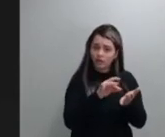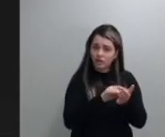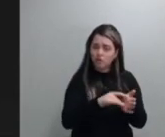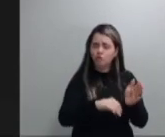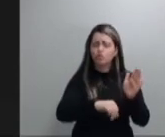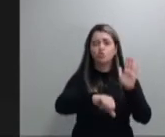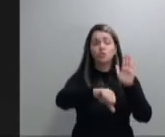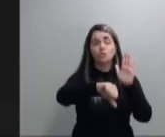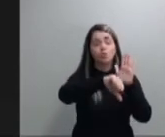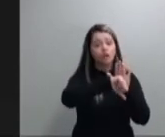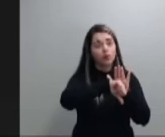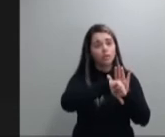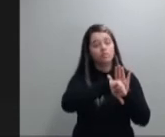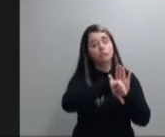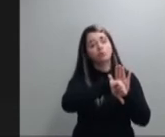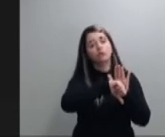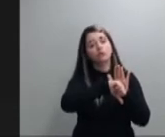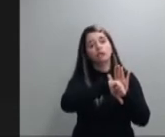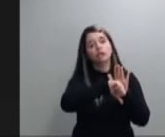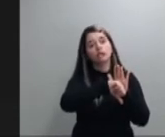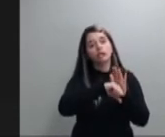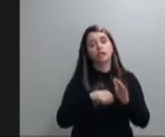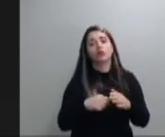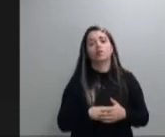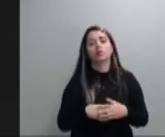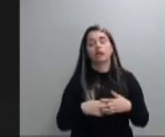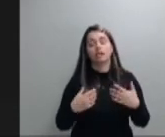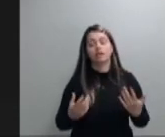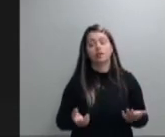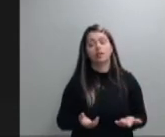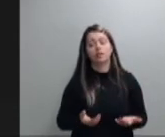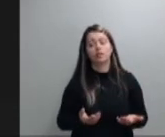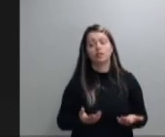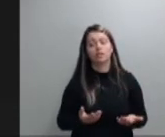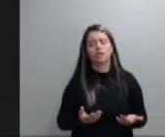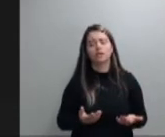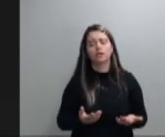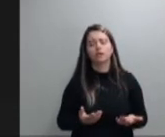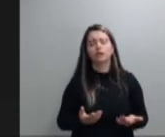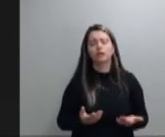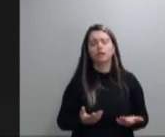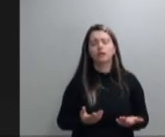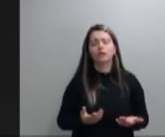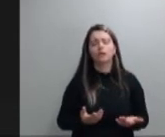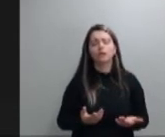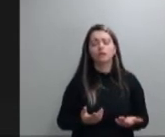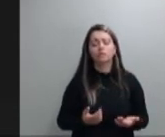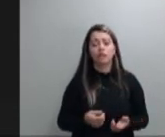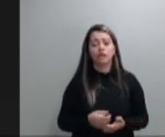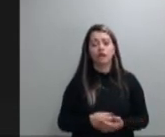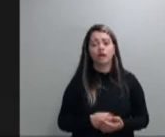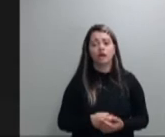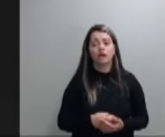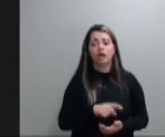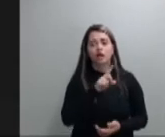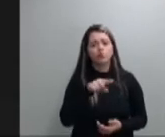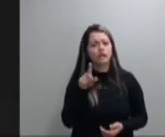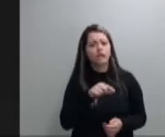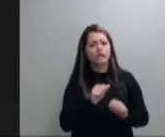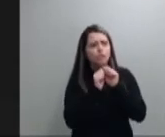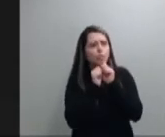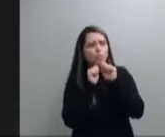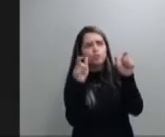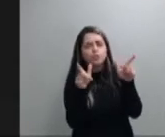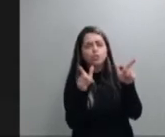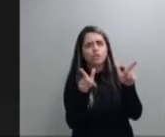que pretendem os recorrentes é anulidade, o que versa o recurso é anulidade gritante do acórdão, do segundo acórdão